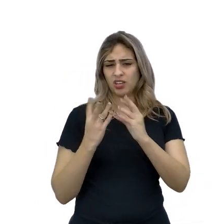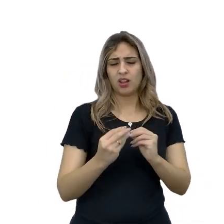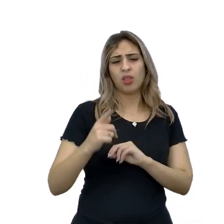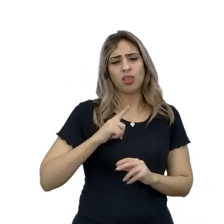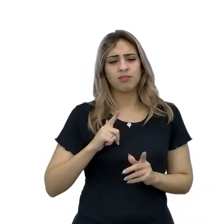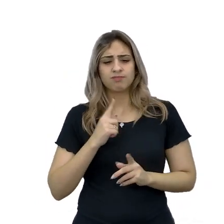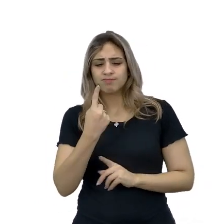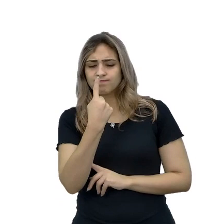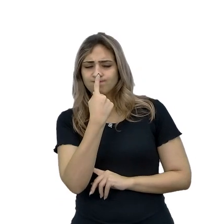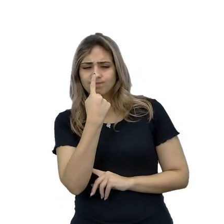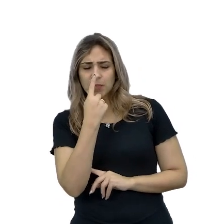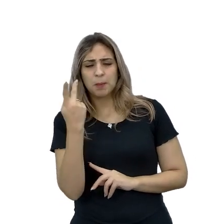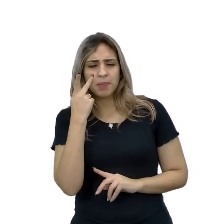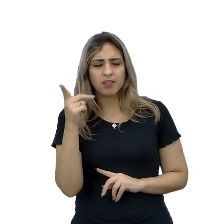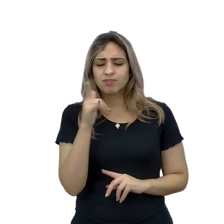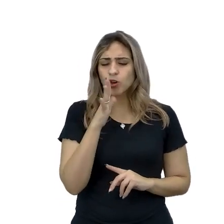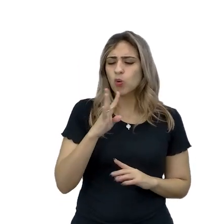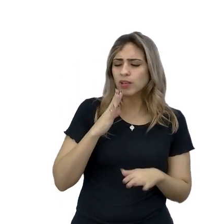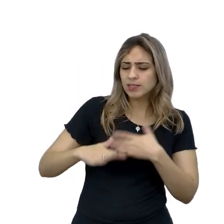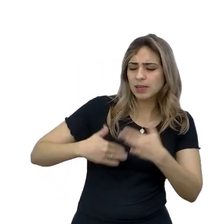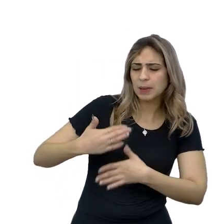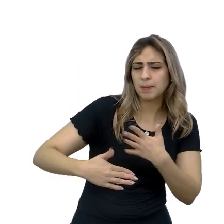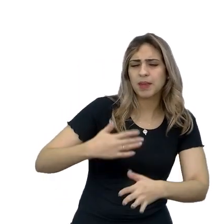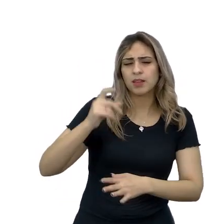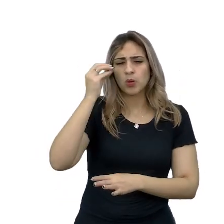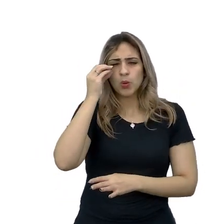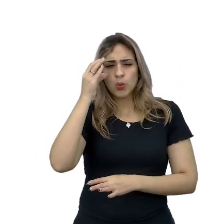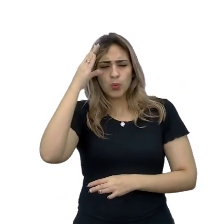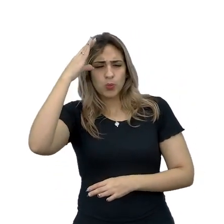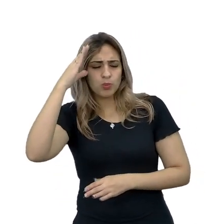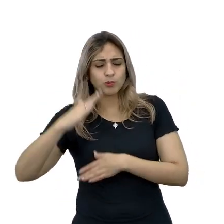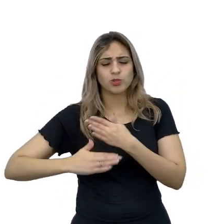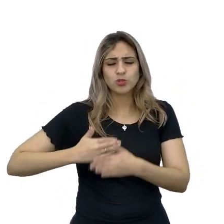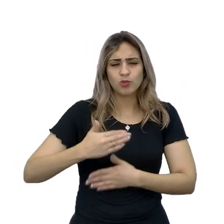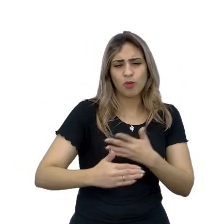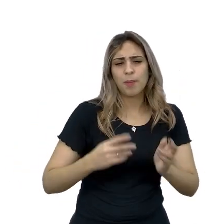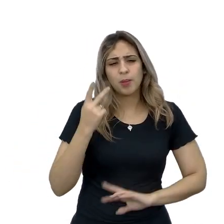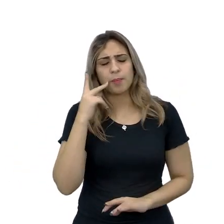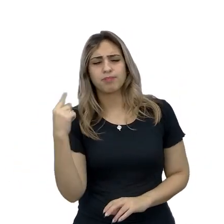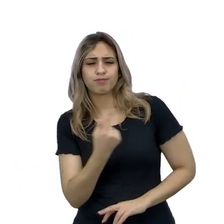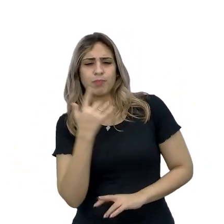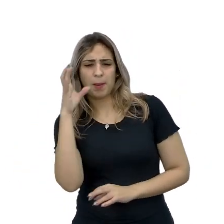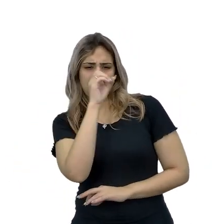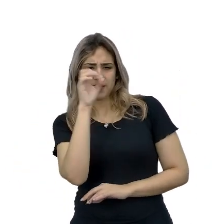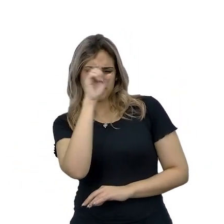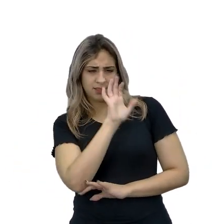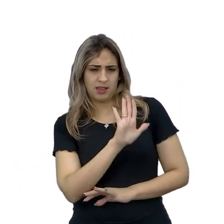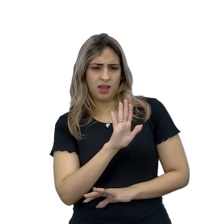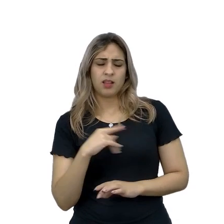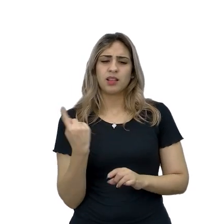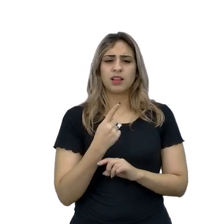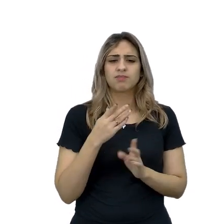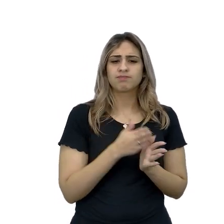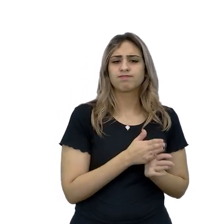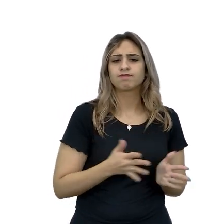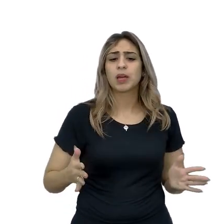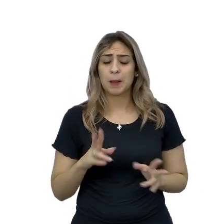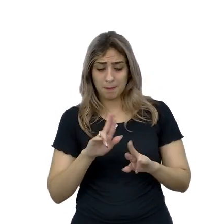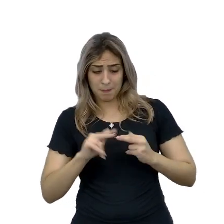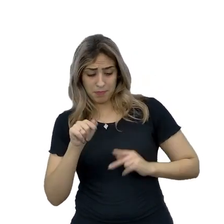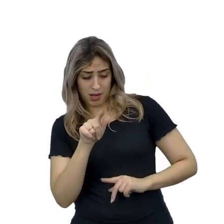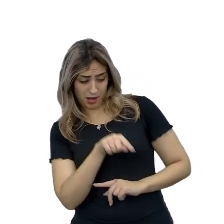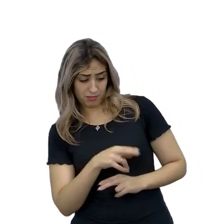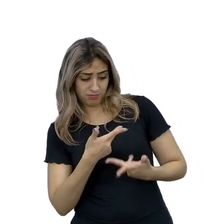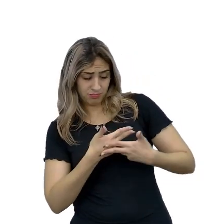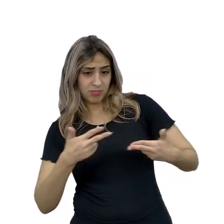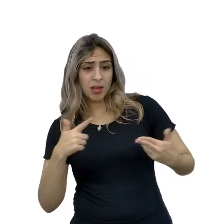certa finalidade para medir o conhecimento, ou medir como está o desenvolvimento daquele aprendizado daquela turma. Então, para isso, a gente